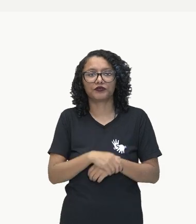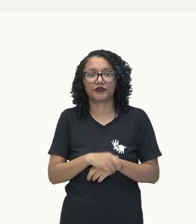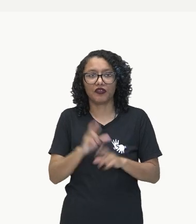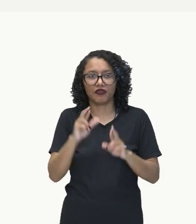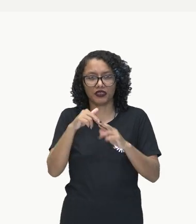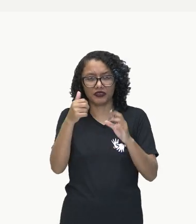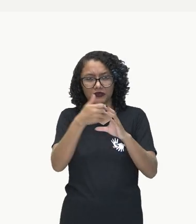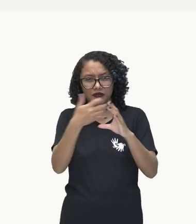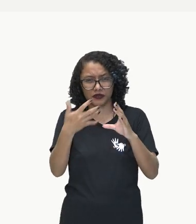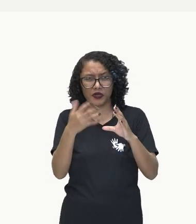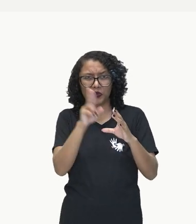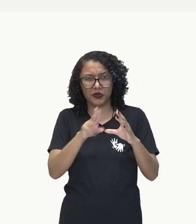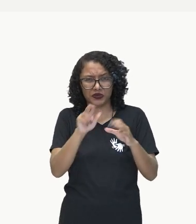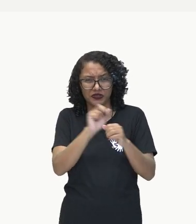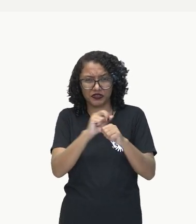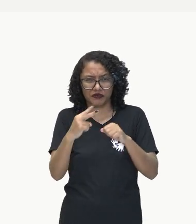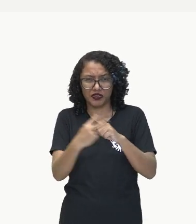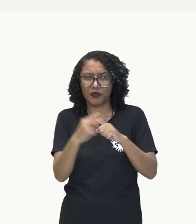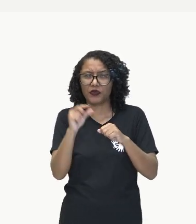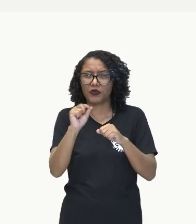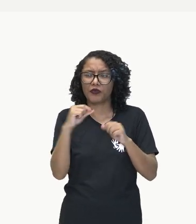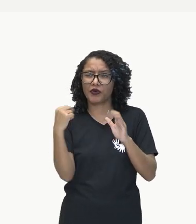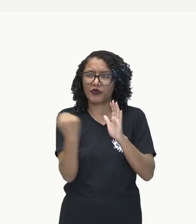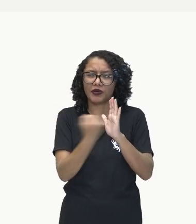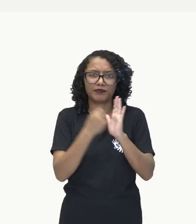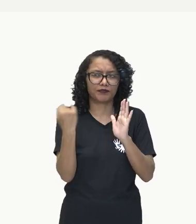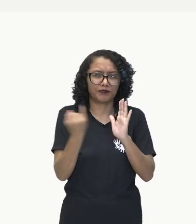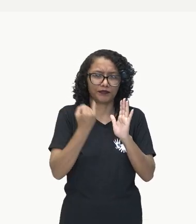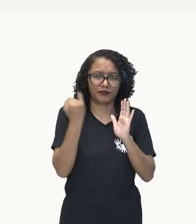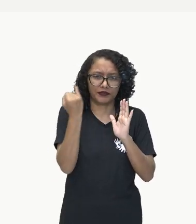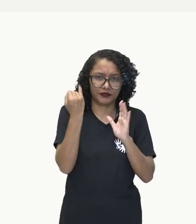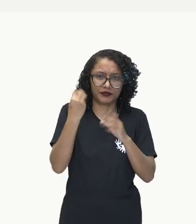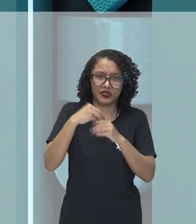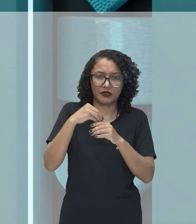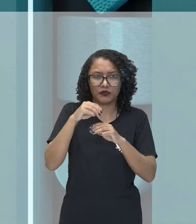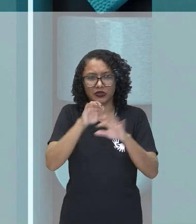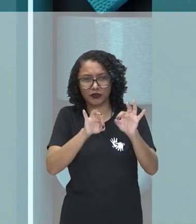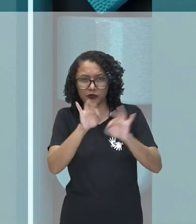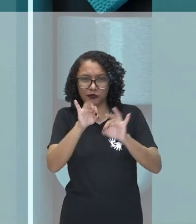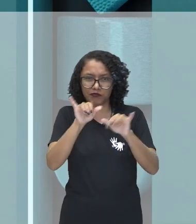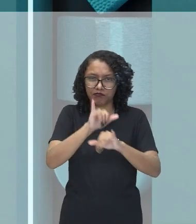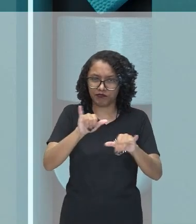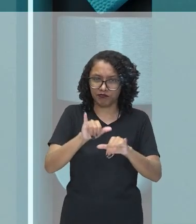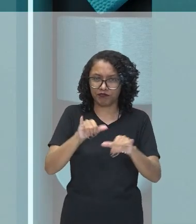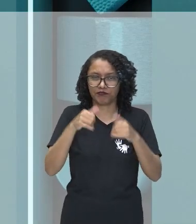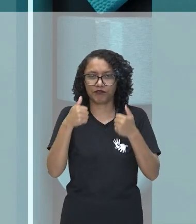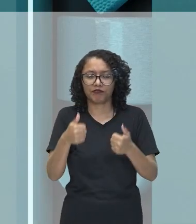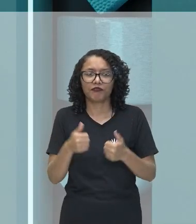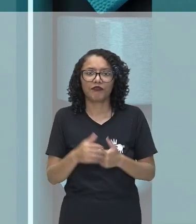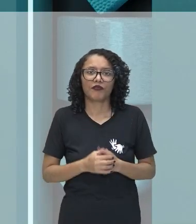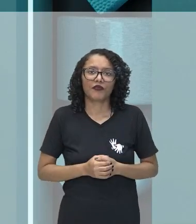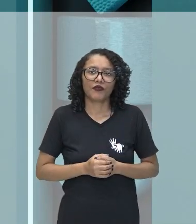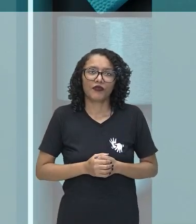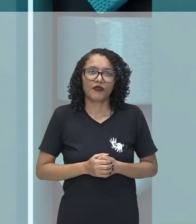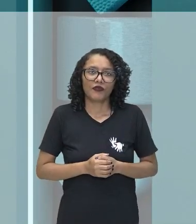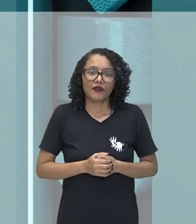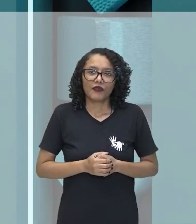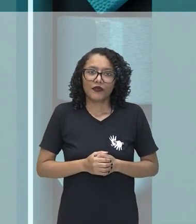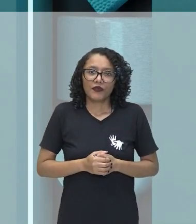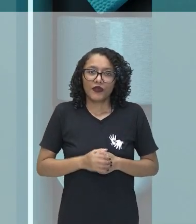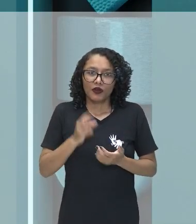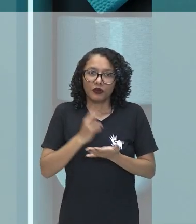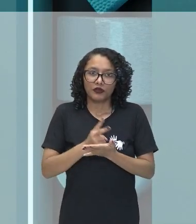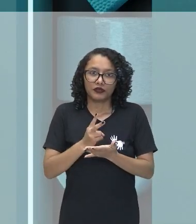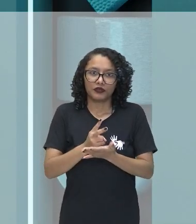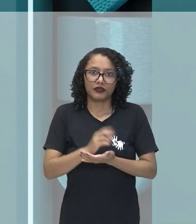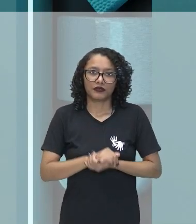utilizando o advérbio como uma marca bastante importante nesse processo. E para falar um pouquinho mais sobre advérbio, agora